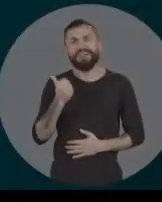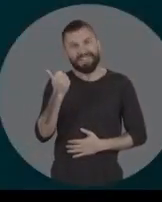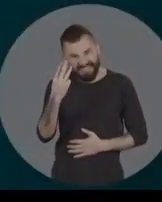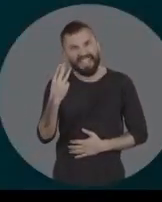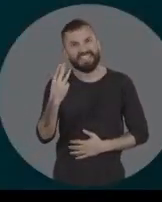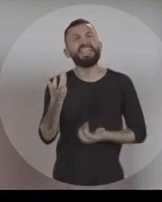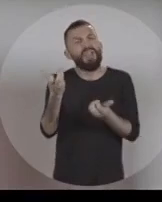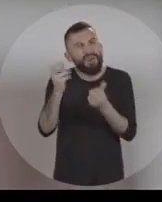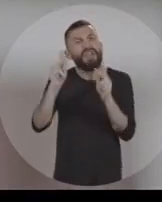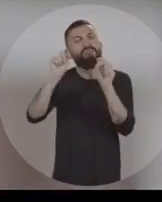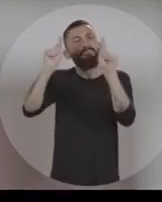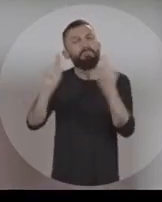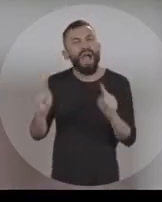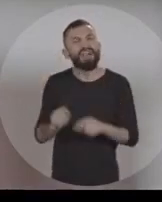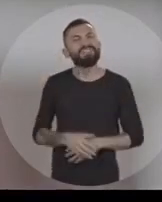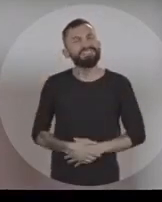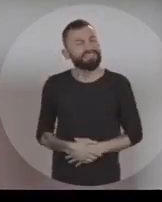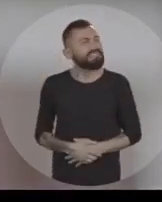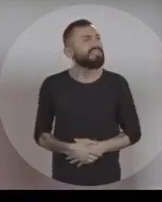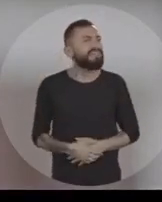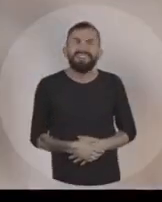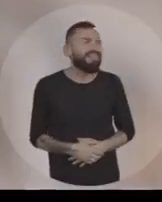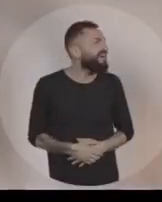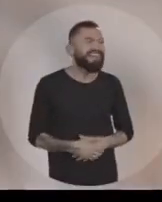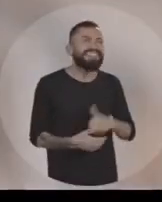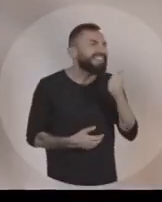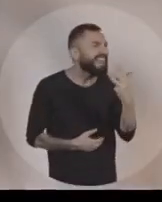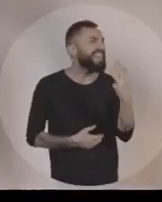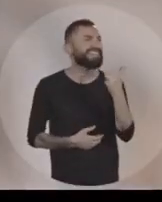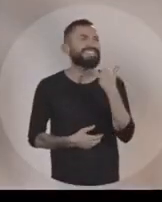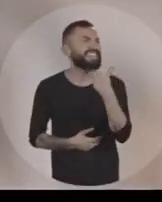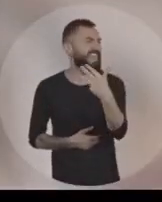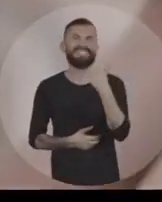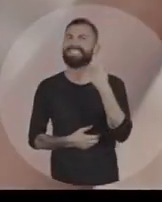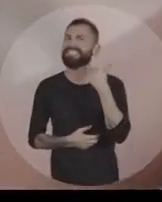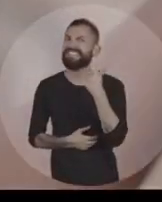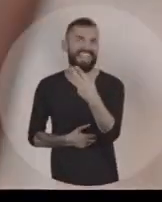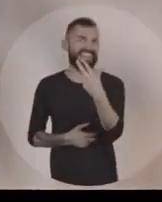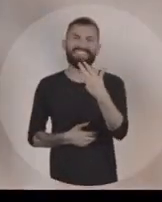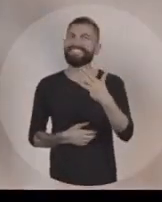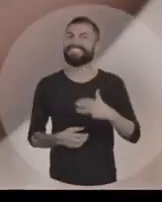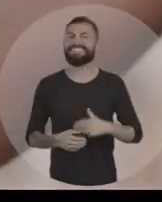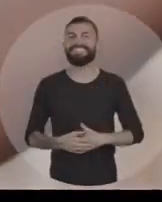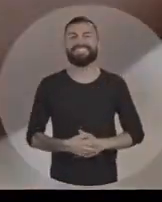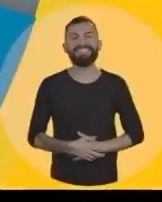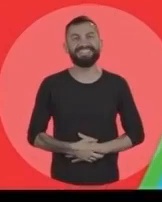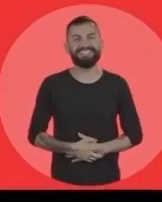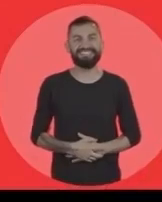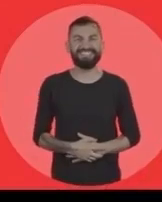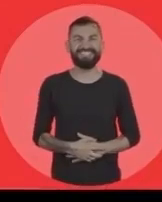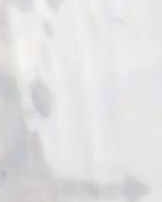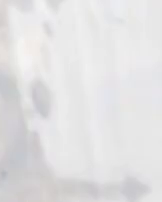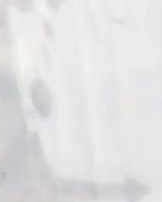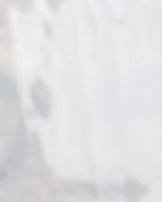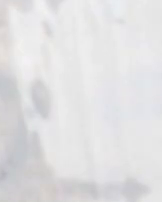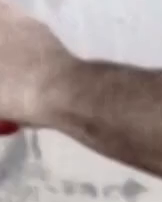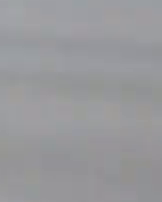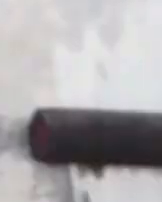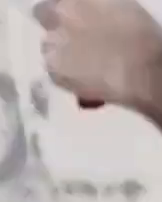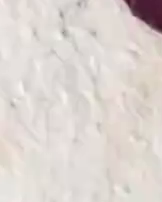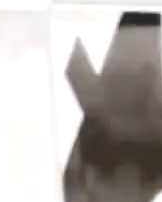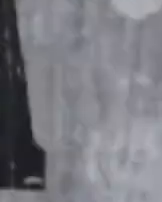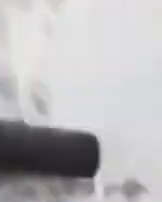Eu vou de 13 porque eu quero a paz reinando nesse país. Sempre 13, 13, 13. 13.